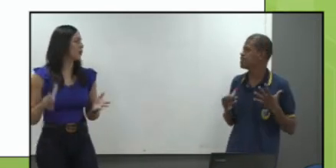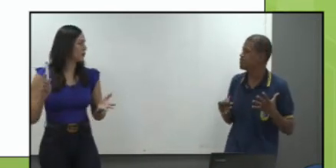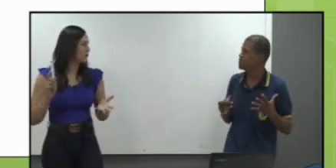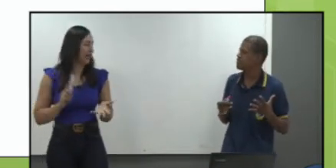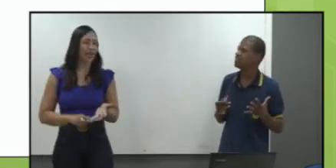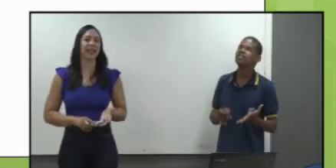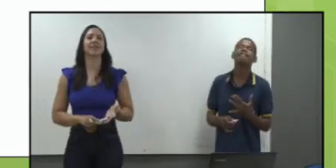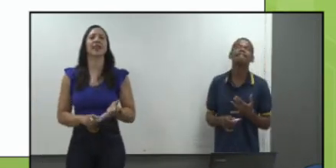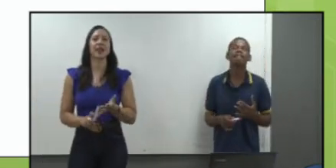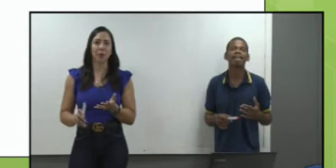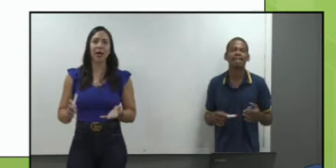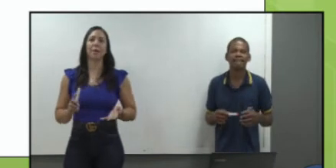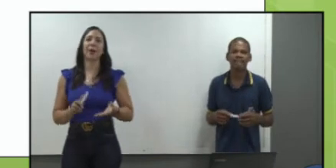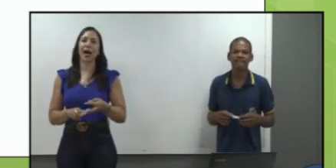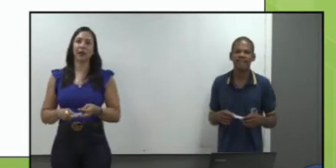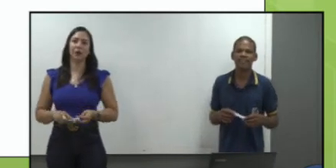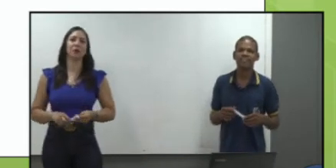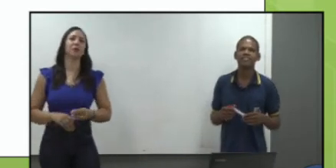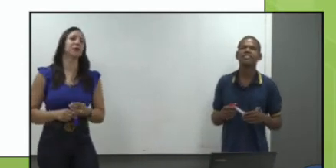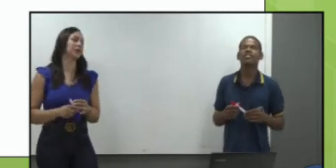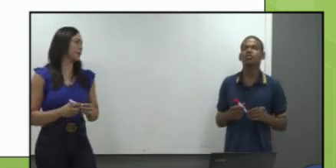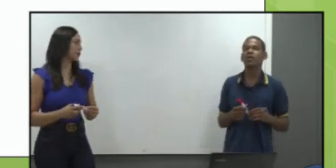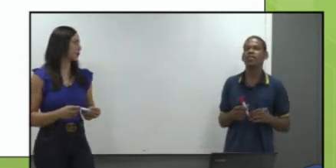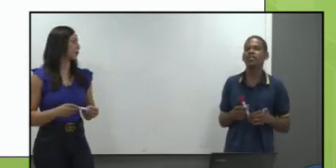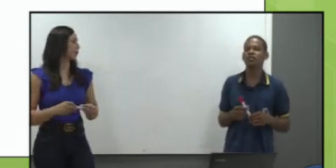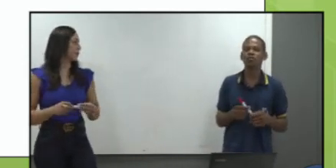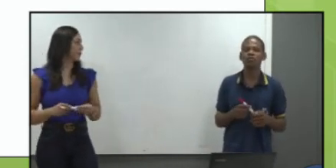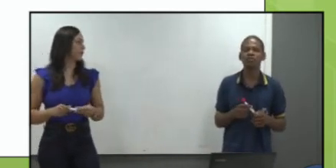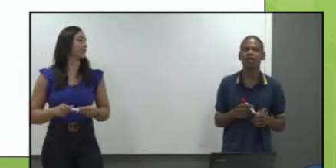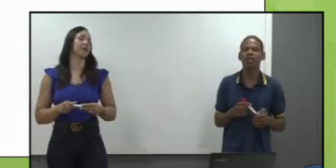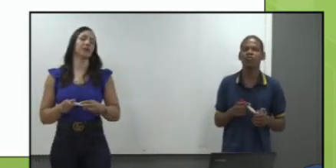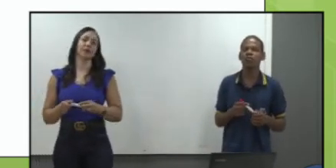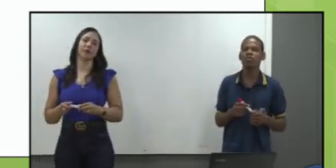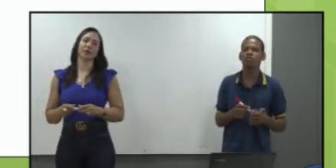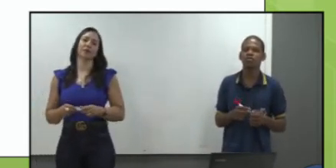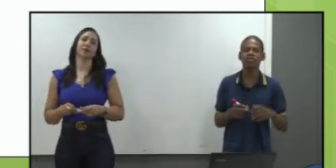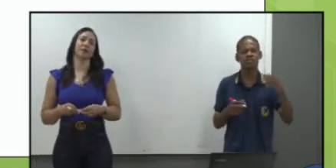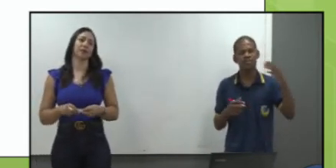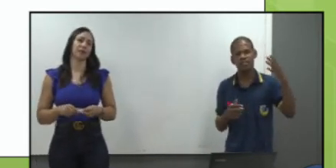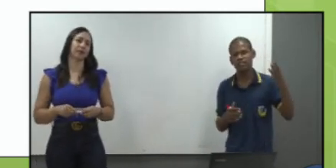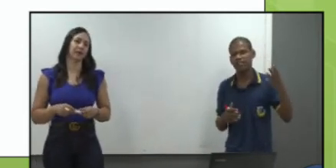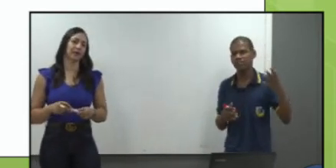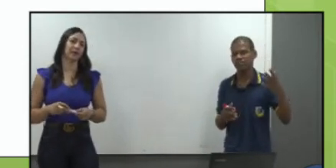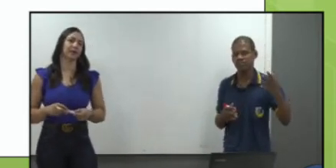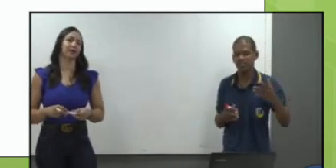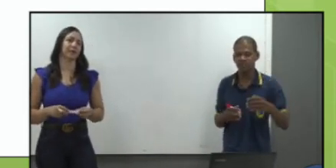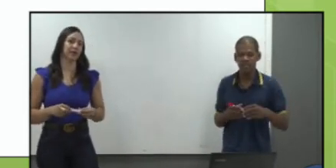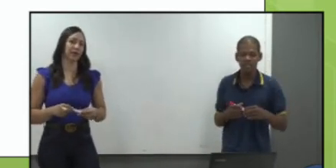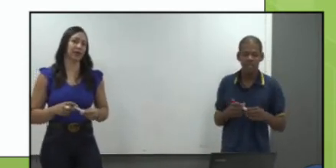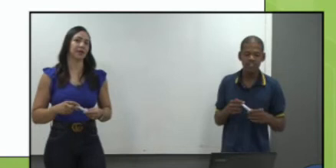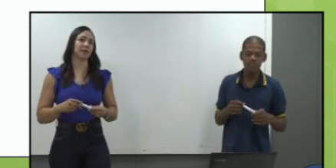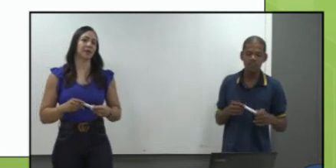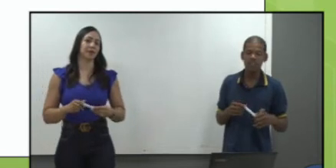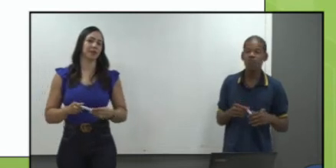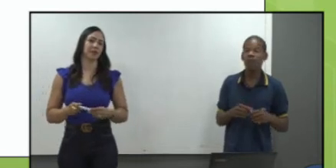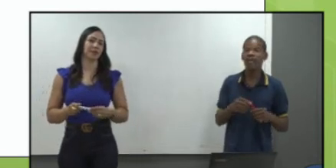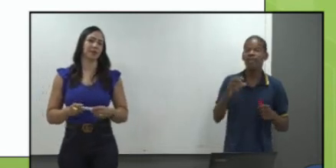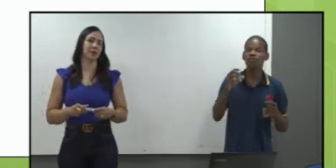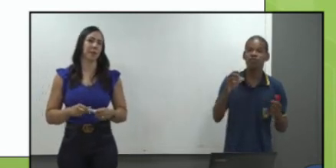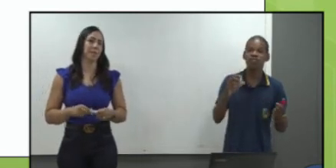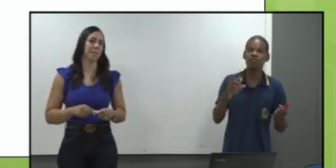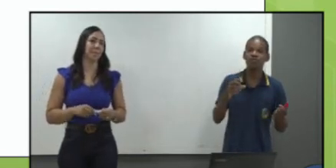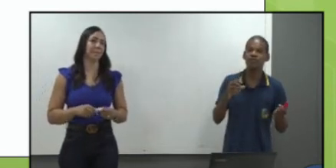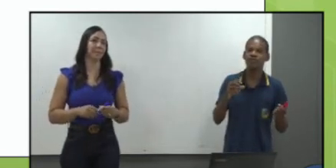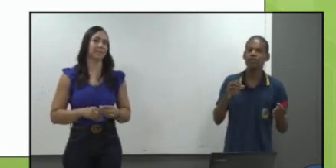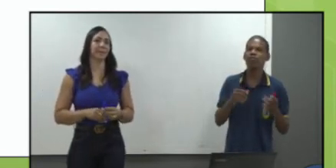É, Alceu Valença, Elba Ramalho. Isso, entre outros compositores e cantores, né? Isso. A gente vai passar um